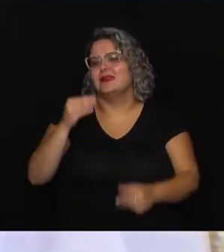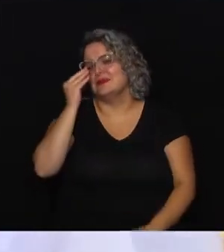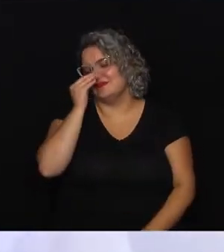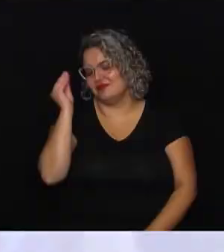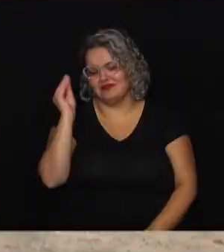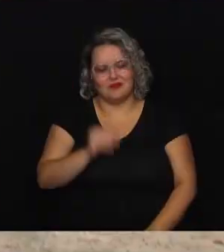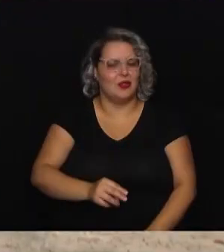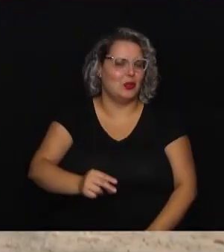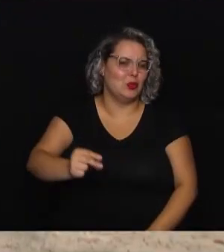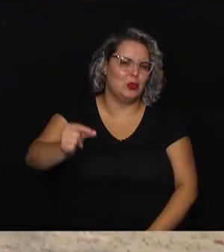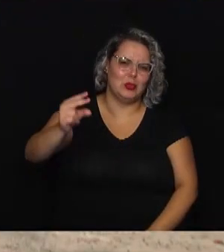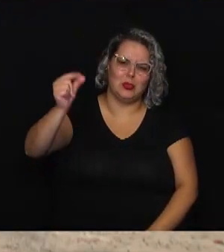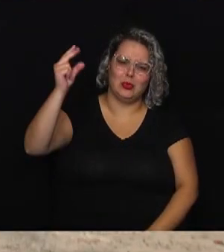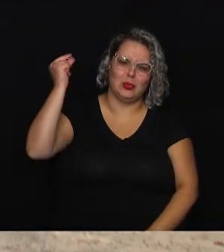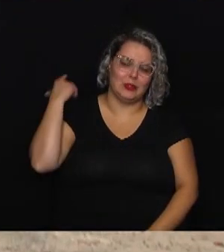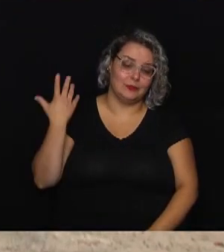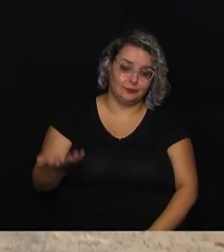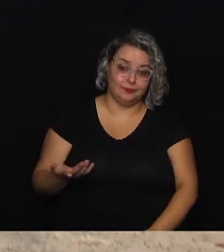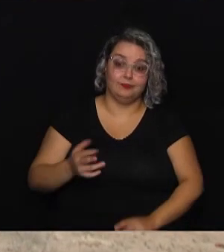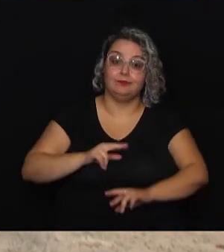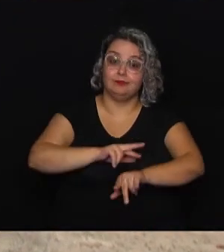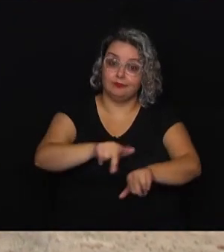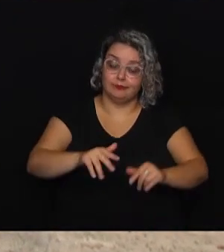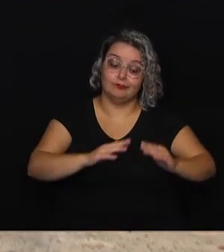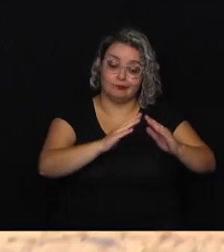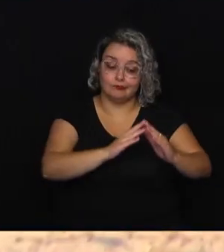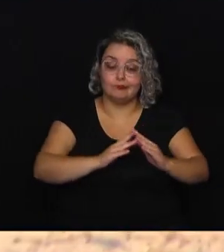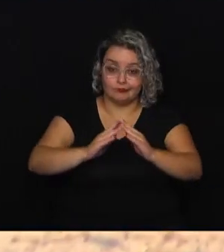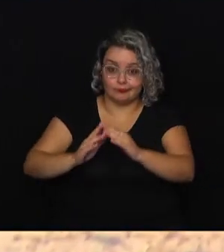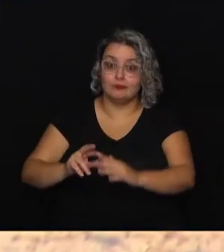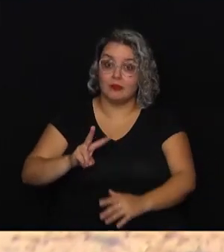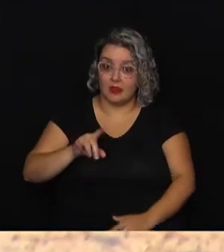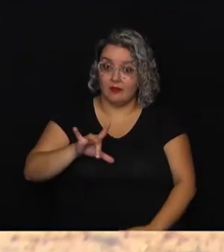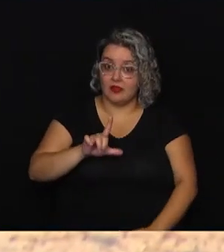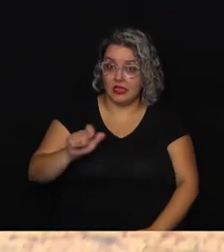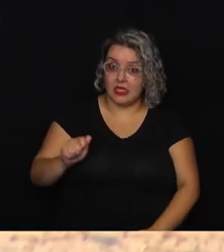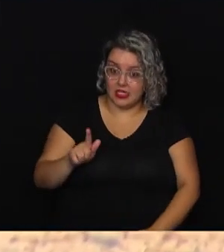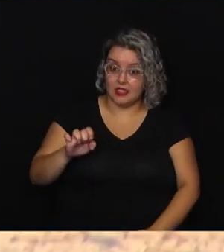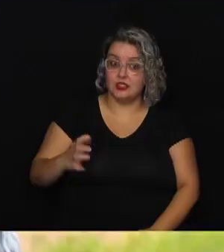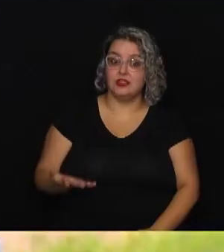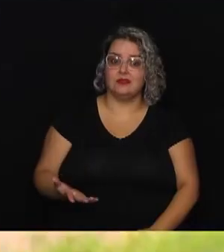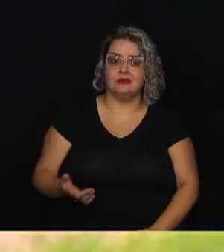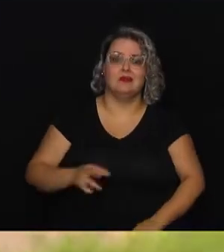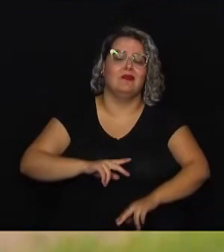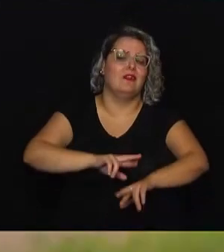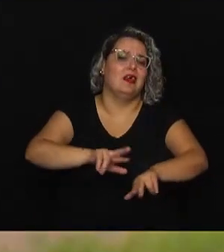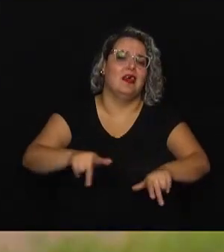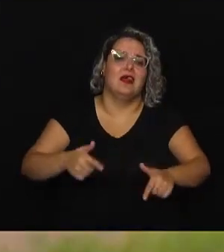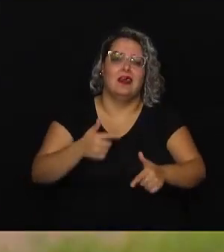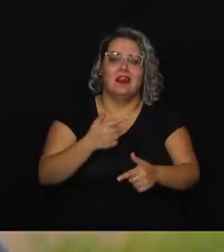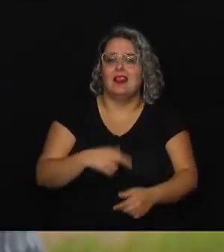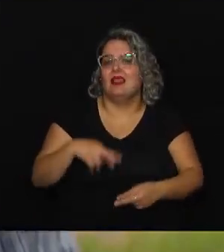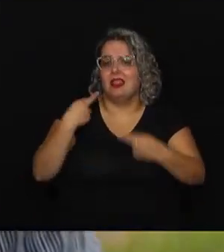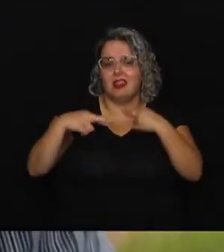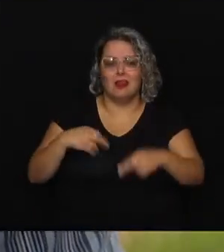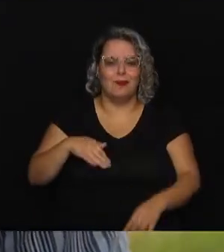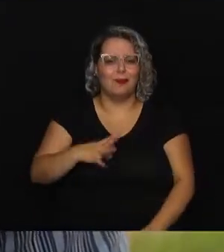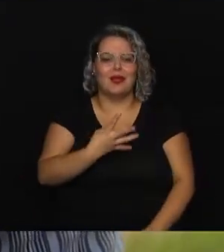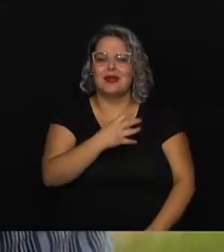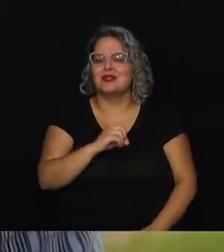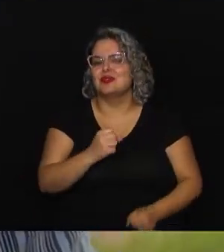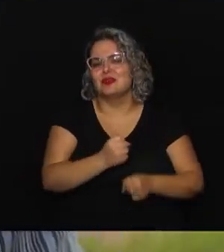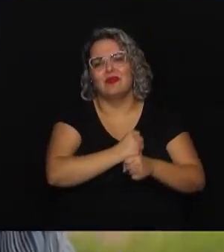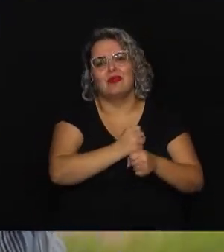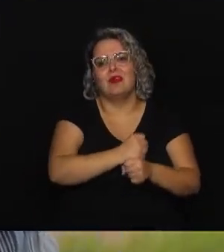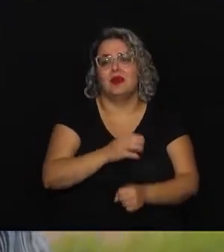há muito tempo. Entre os moradores do bairro Village, sobram reclamações. Mais de 40 anos é